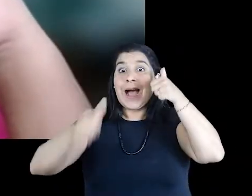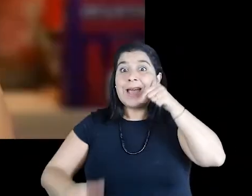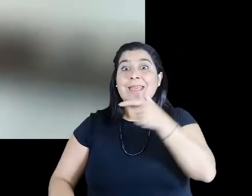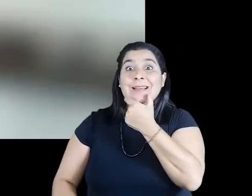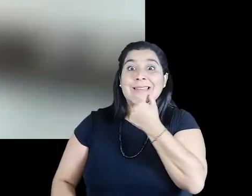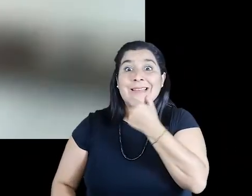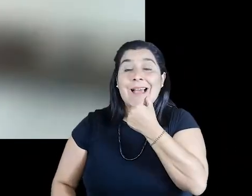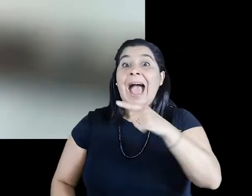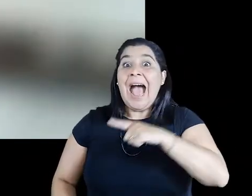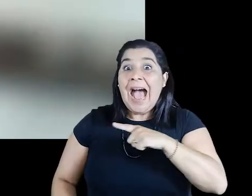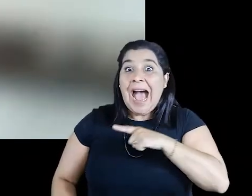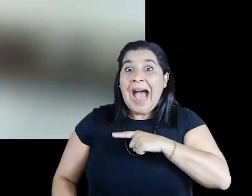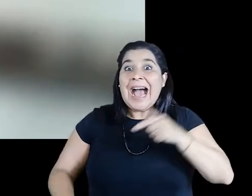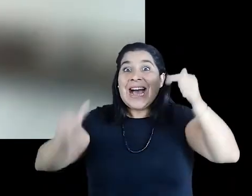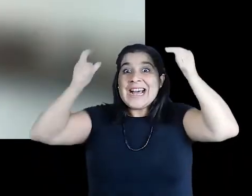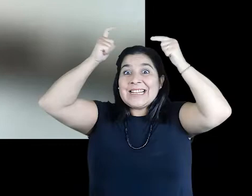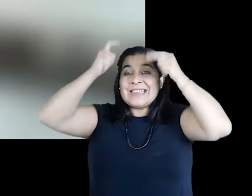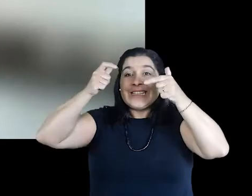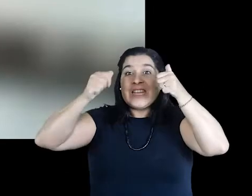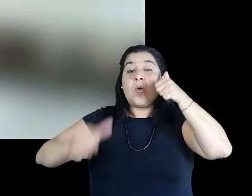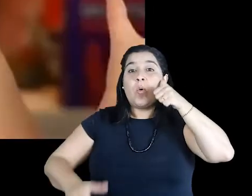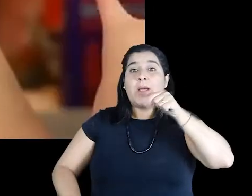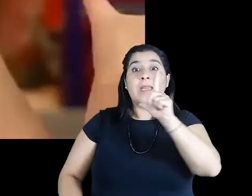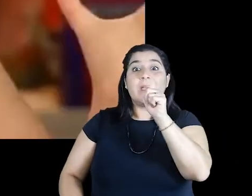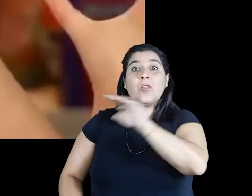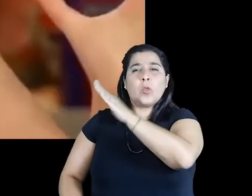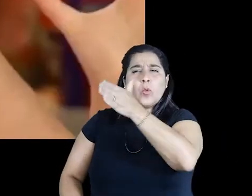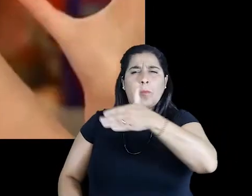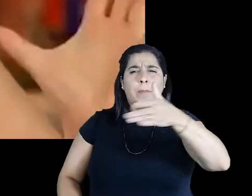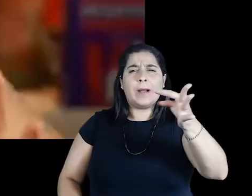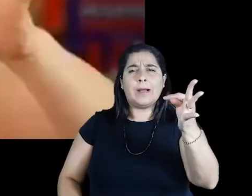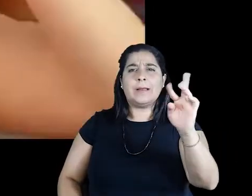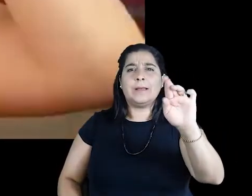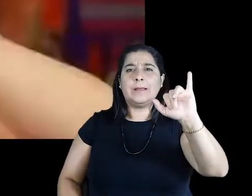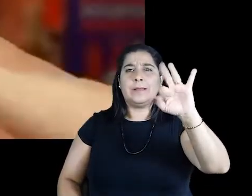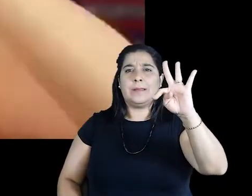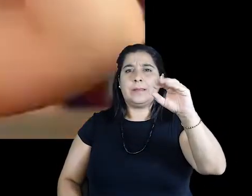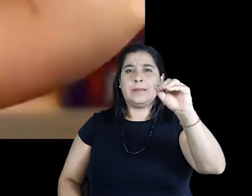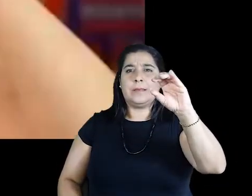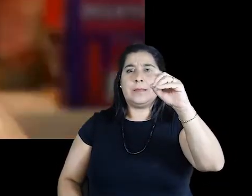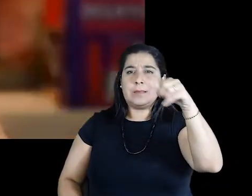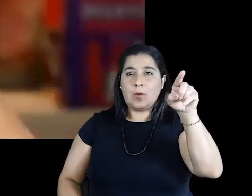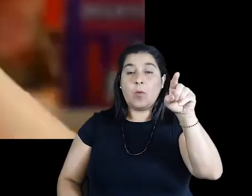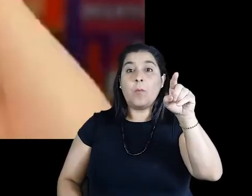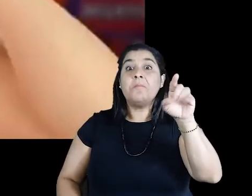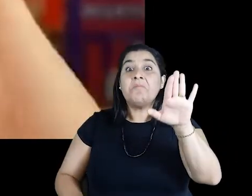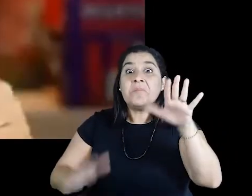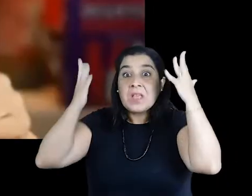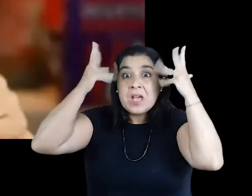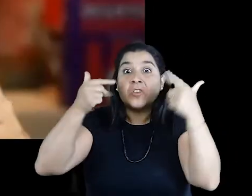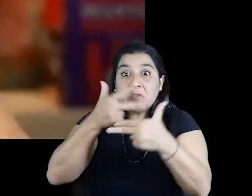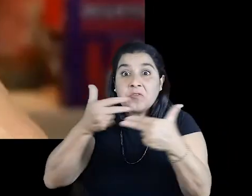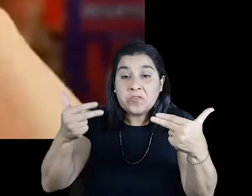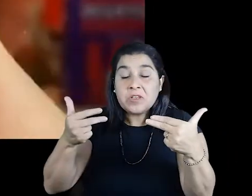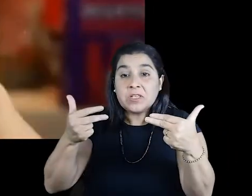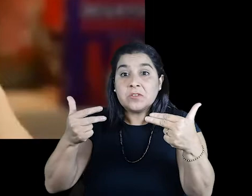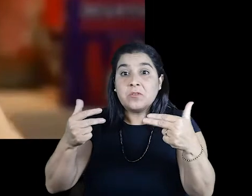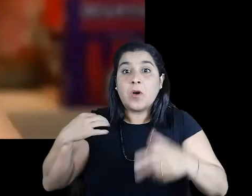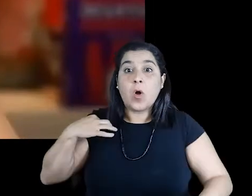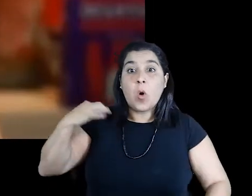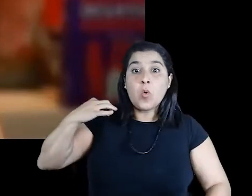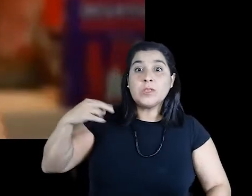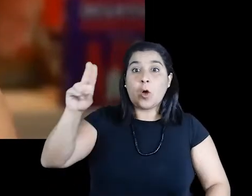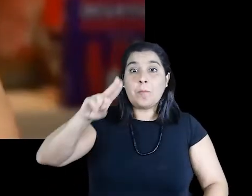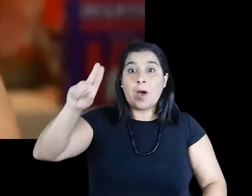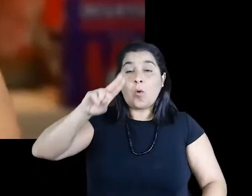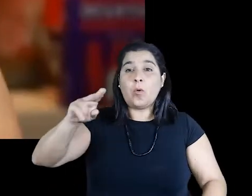Tem rei do mar, o rei Tritão. Perfeito! Quem acha que um dos bichos vai do rei do mar, o rei